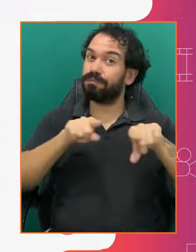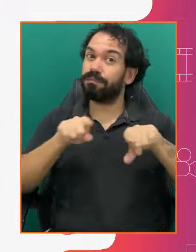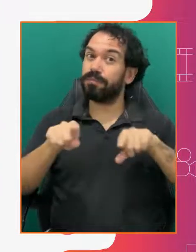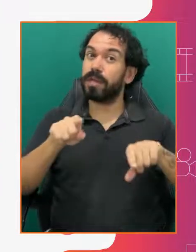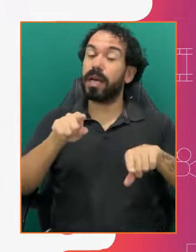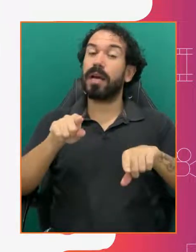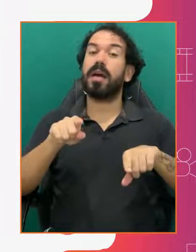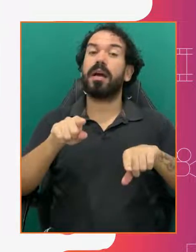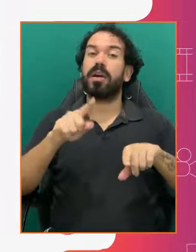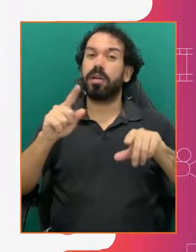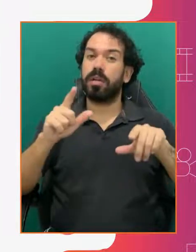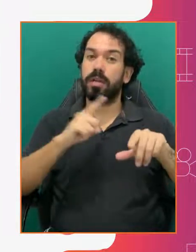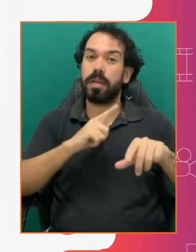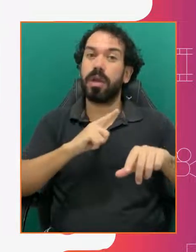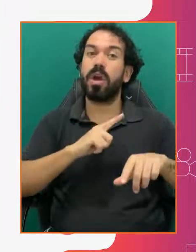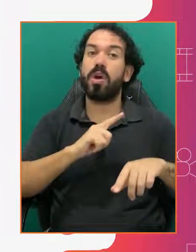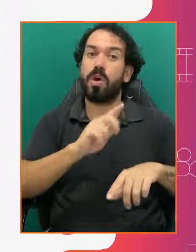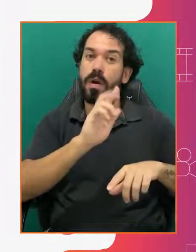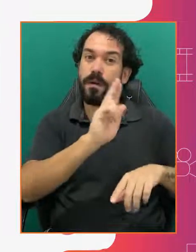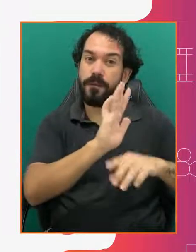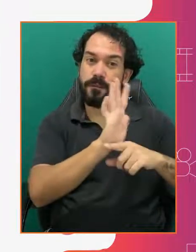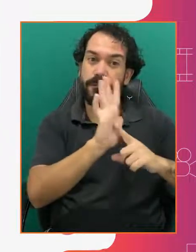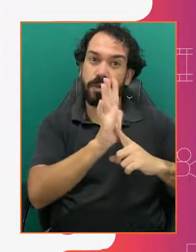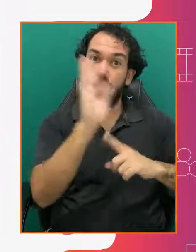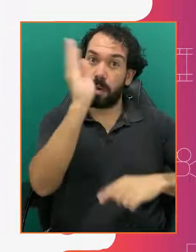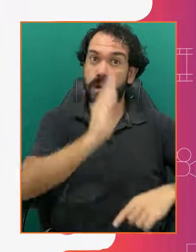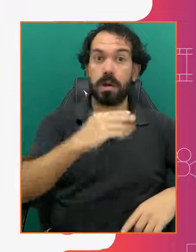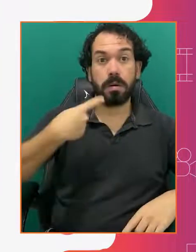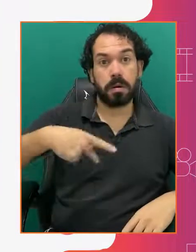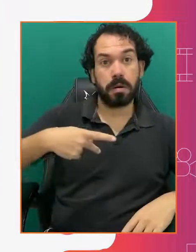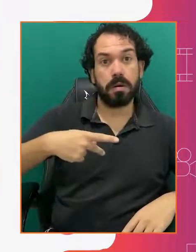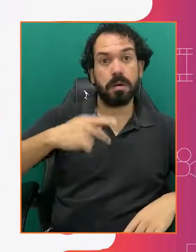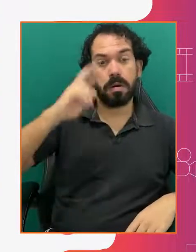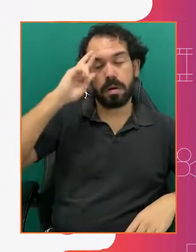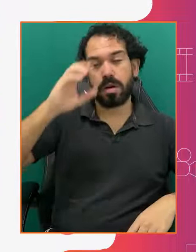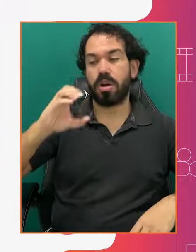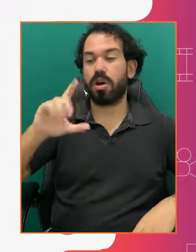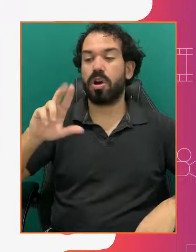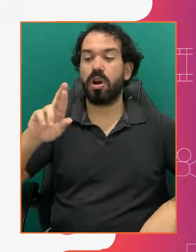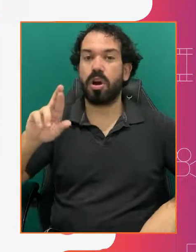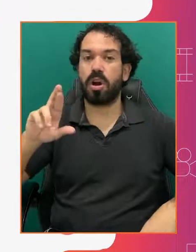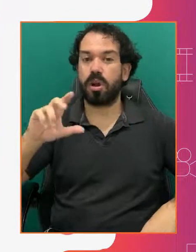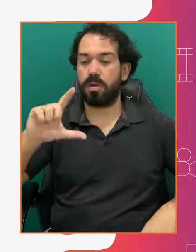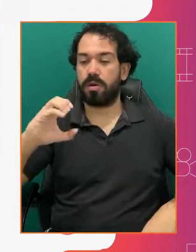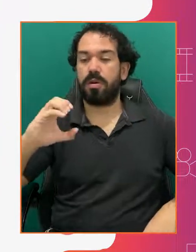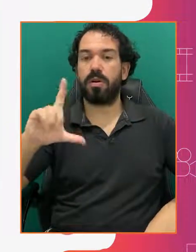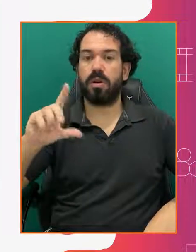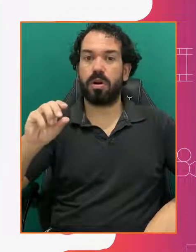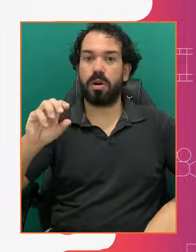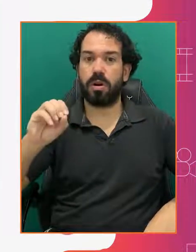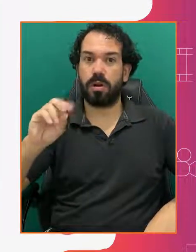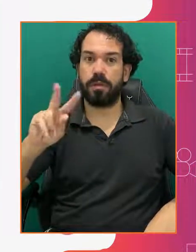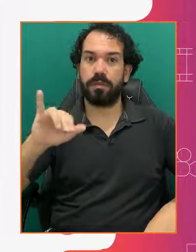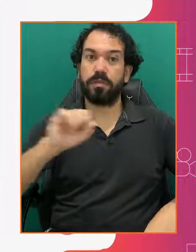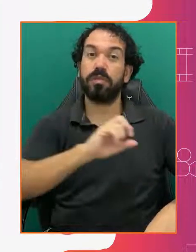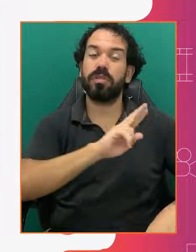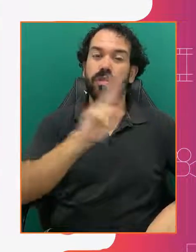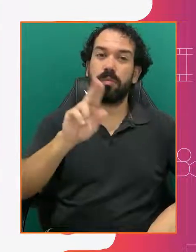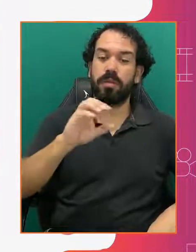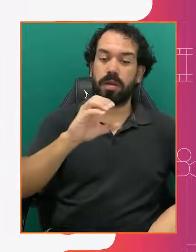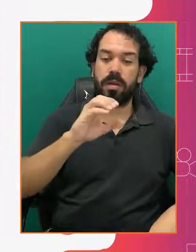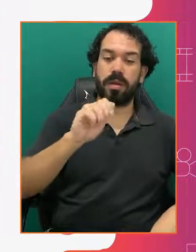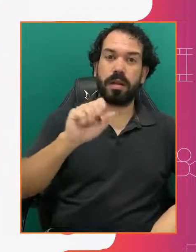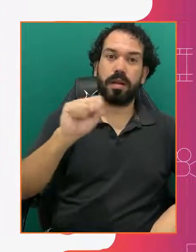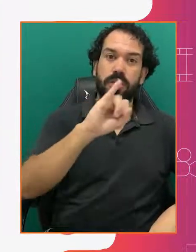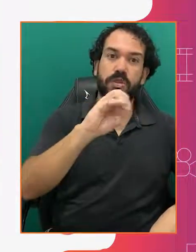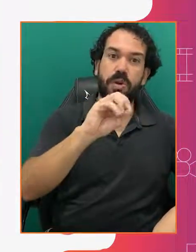disputando essa classificação é o filme brasileiro dirigido por Clóvis Vieira, chamado Cassiopeia.